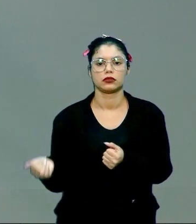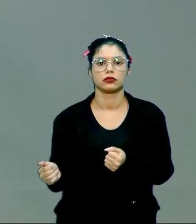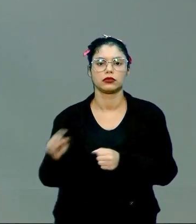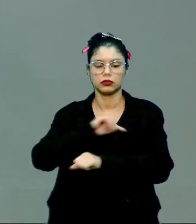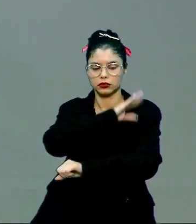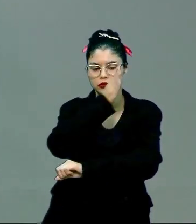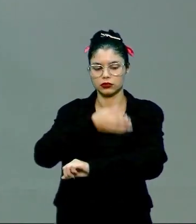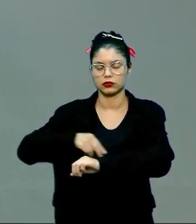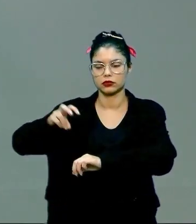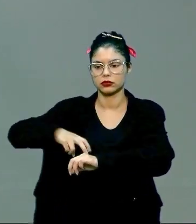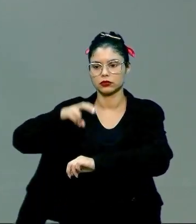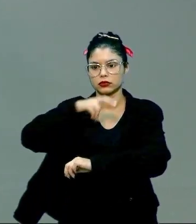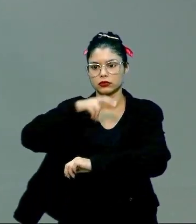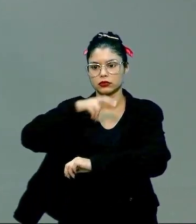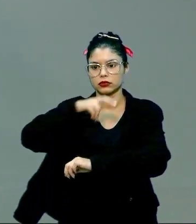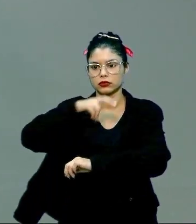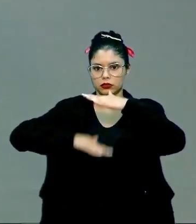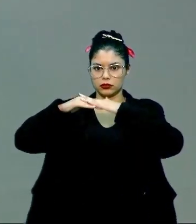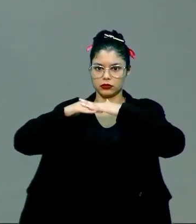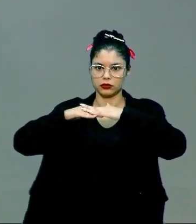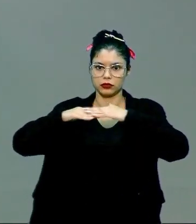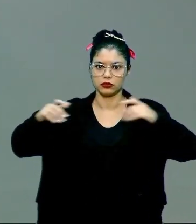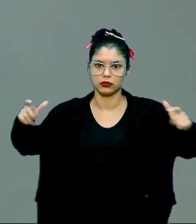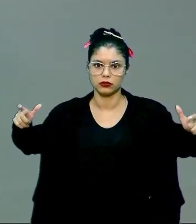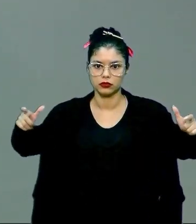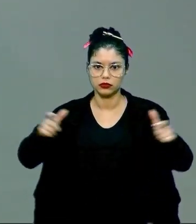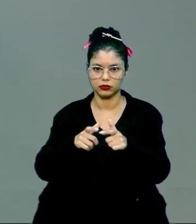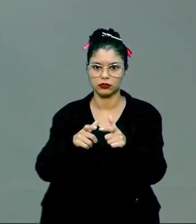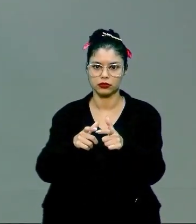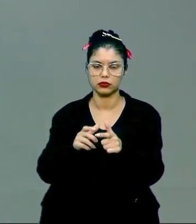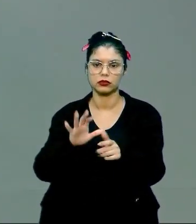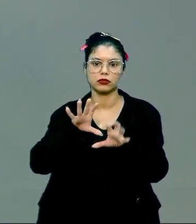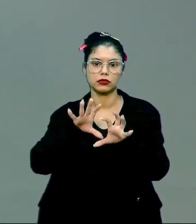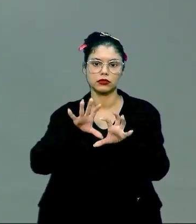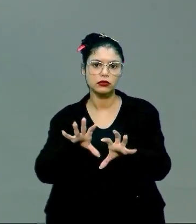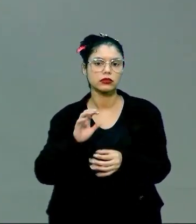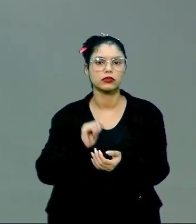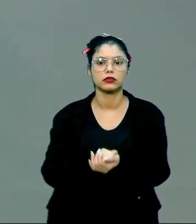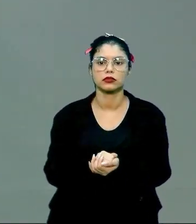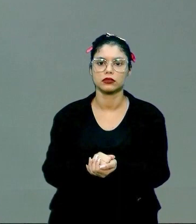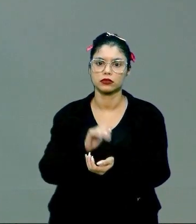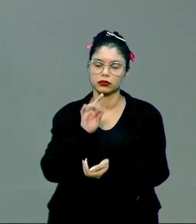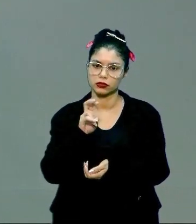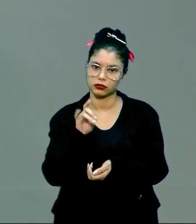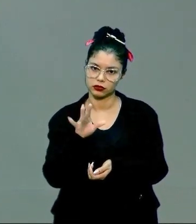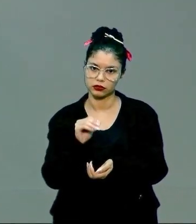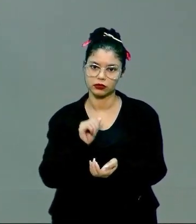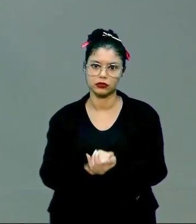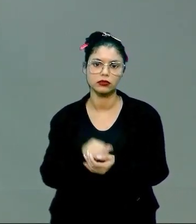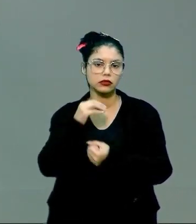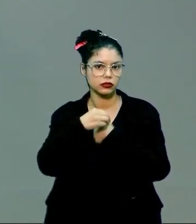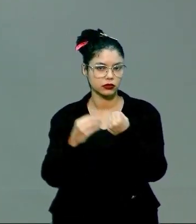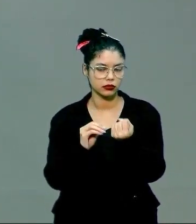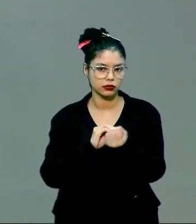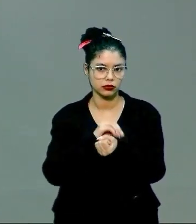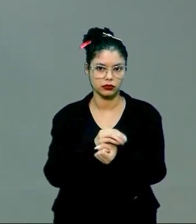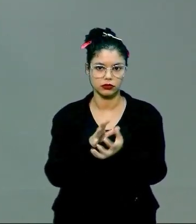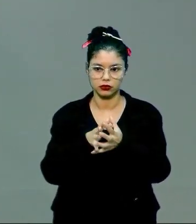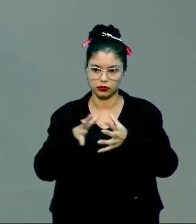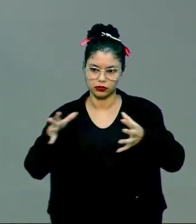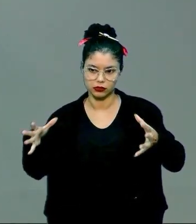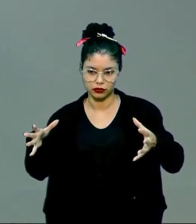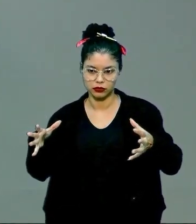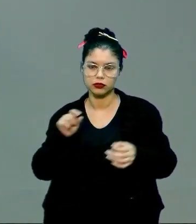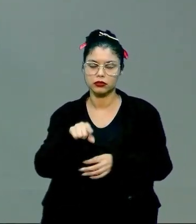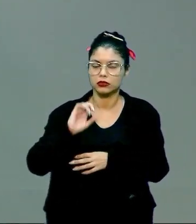pico de um morro, a pressão atmosférica ela diminui. Logo, o ar será rarefeito, as moléculas estarão afastadas.